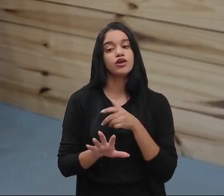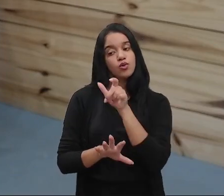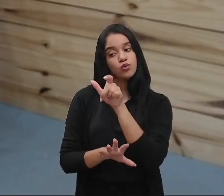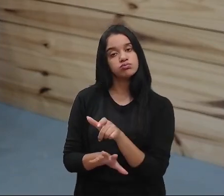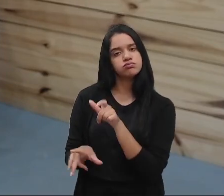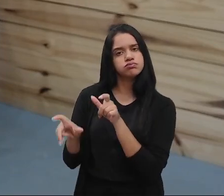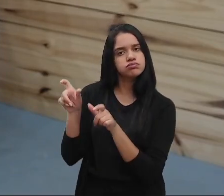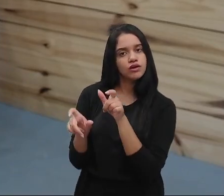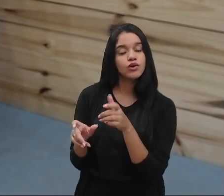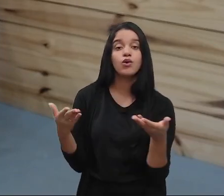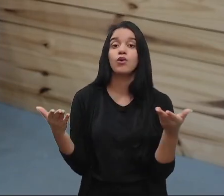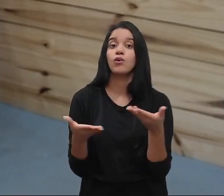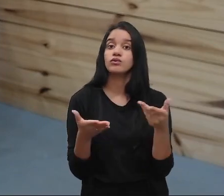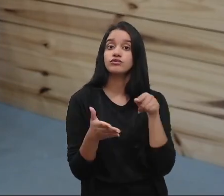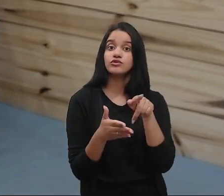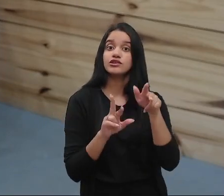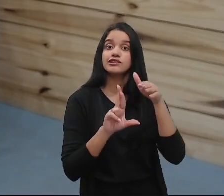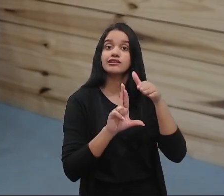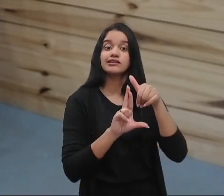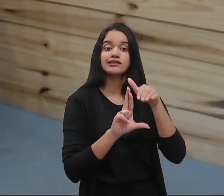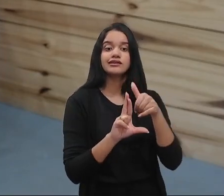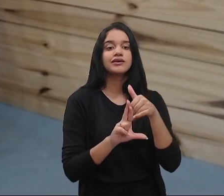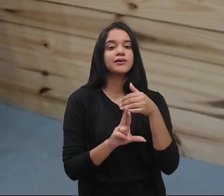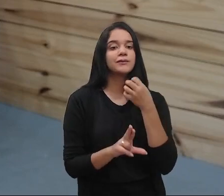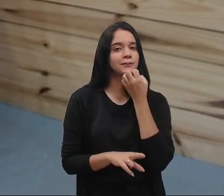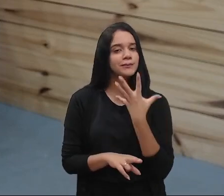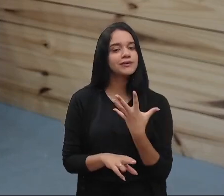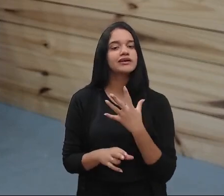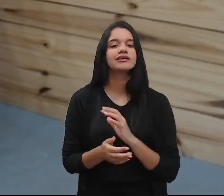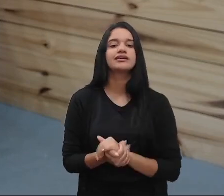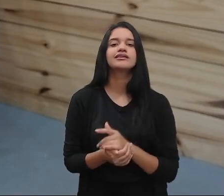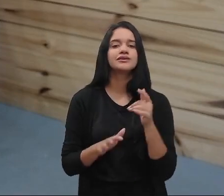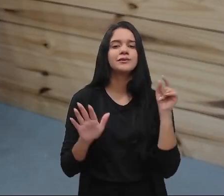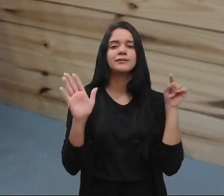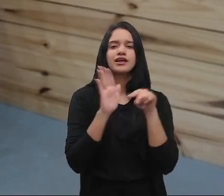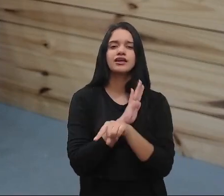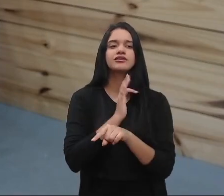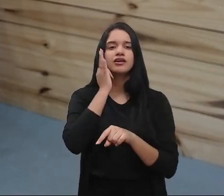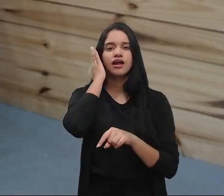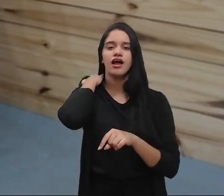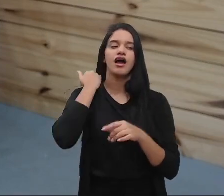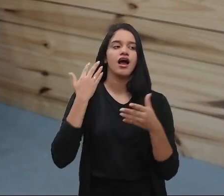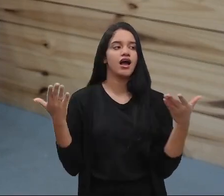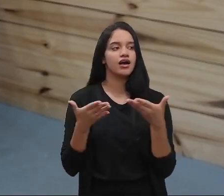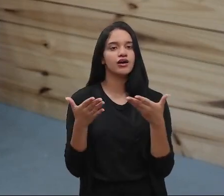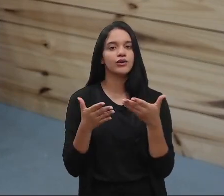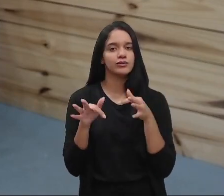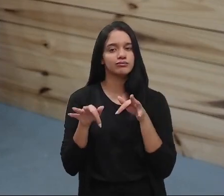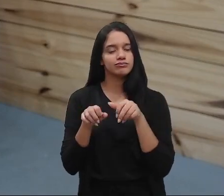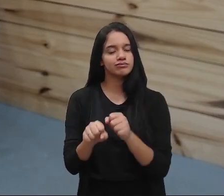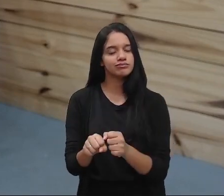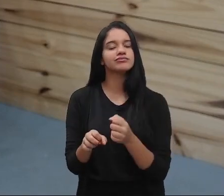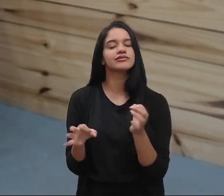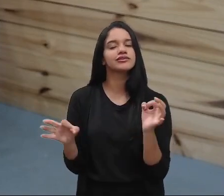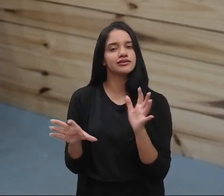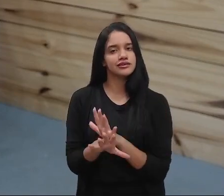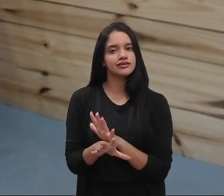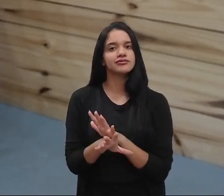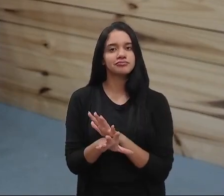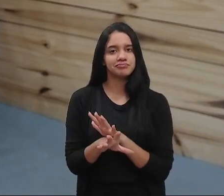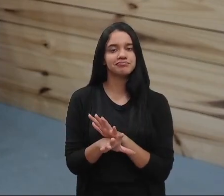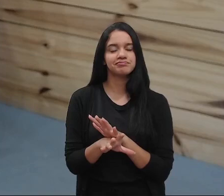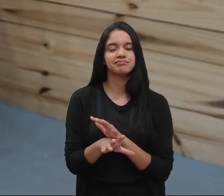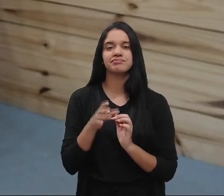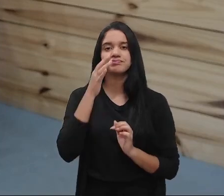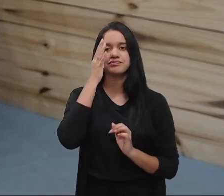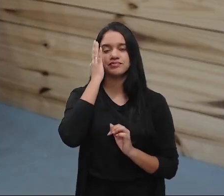está fazendo o papel de recrutador. Pronto, muito bem, professor. O que eu ia perguntar agora para a gente fechar a nossa conversa, né? A gente poderia ficar muito mais